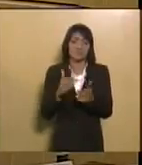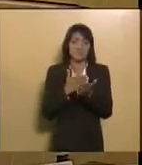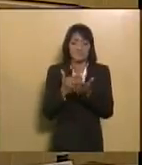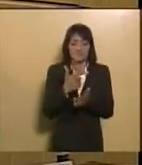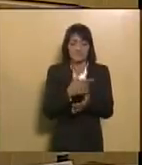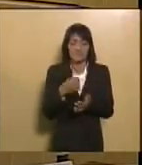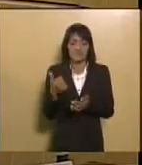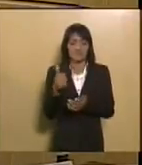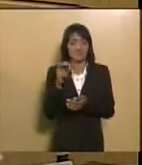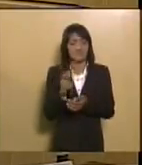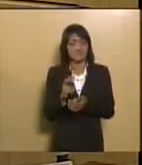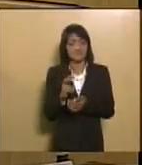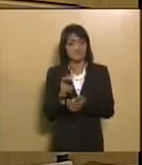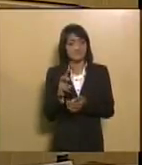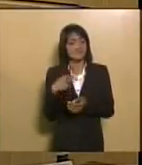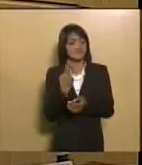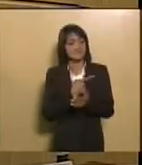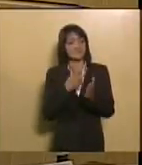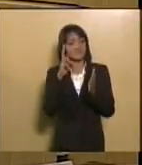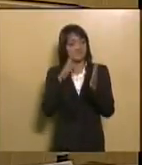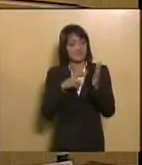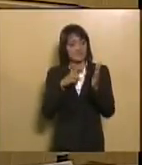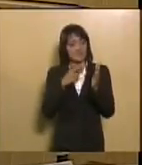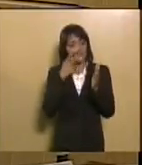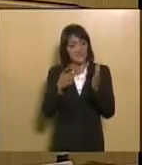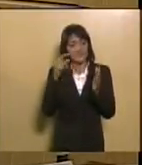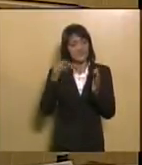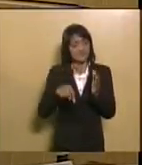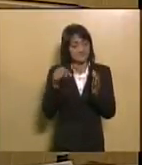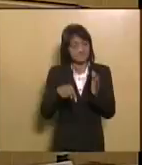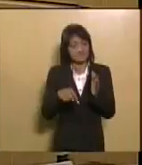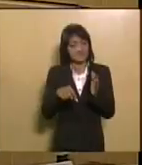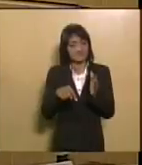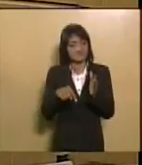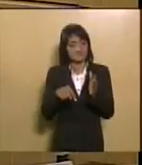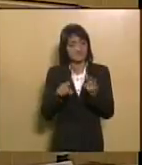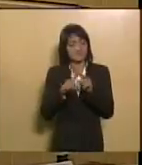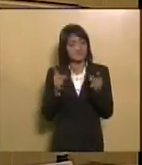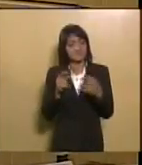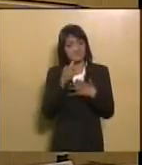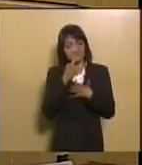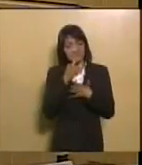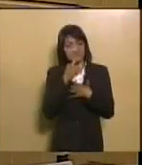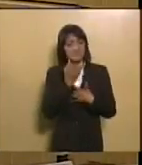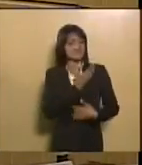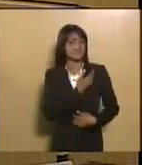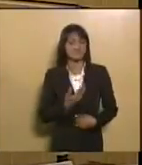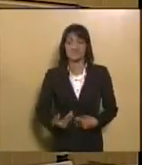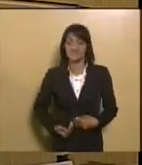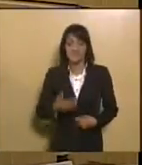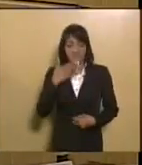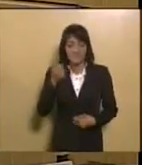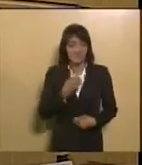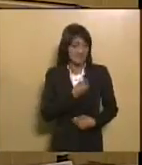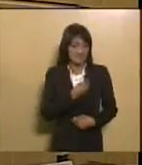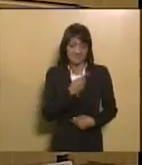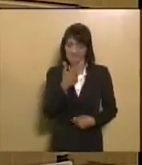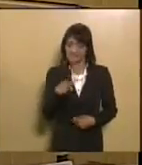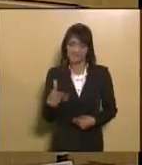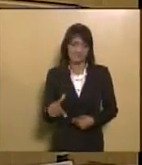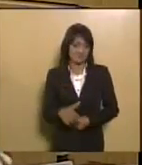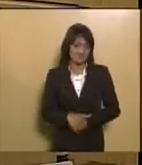2015 que nós relatamos aqui, que nós nos manifestamos e que, infelizmente, o governo não consegue melhorar a vida do cidadão